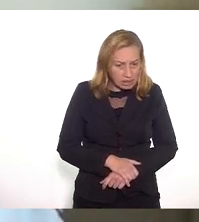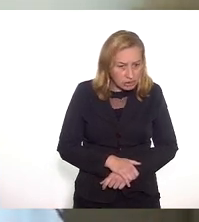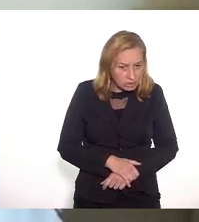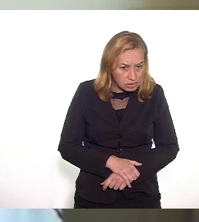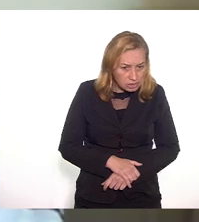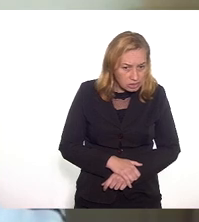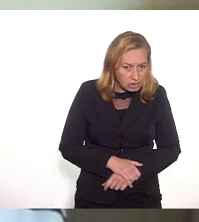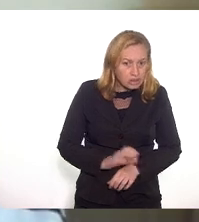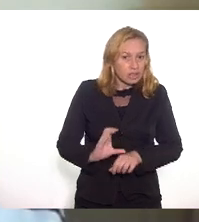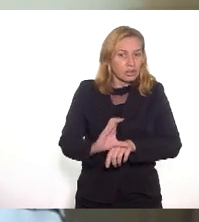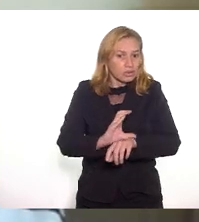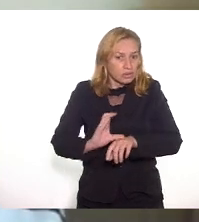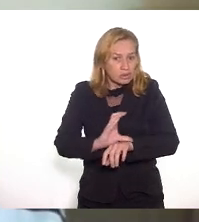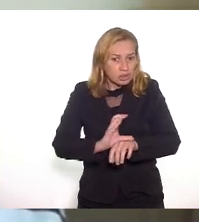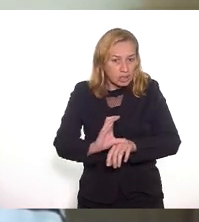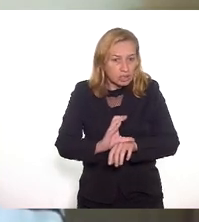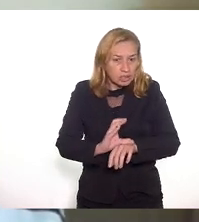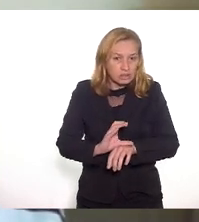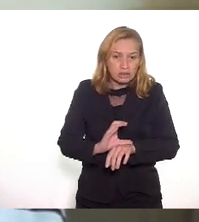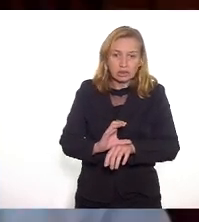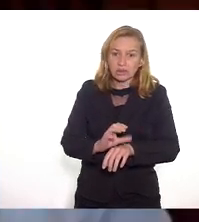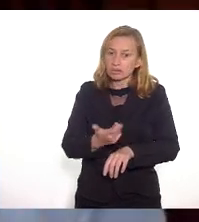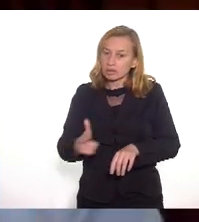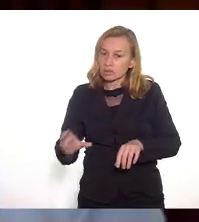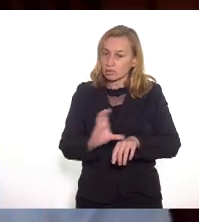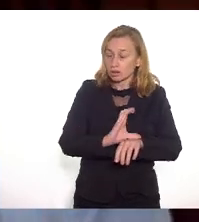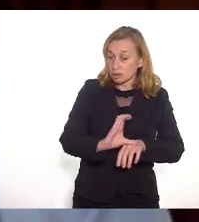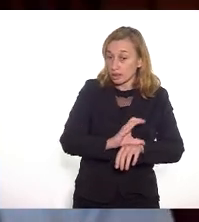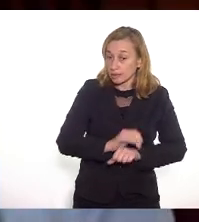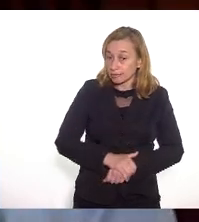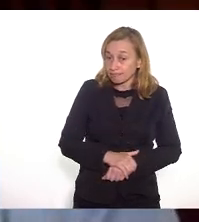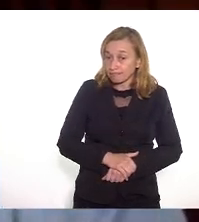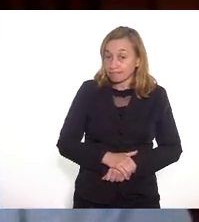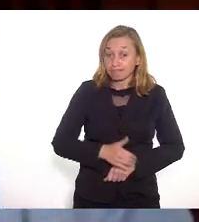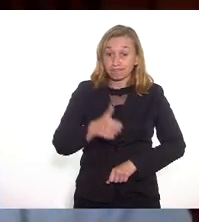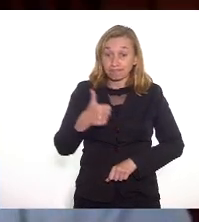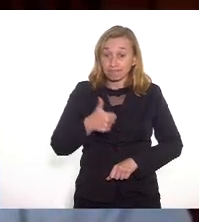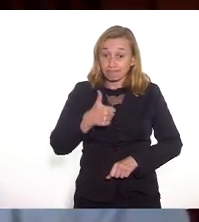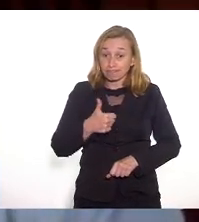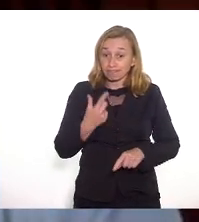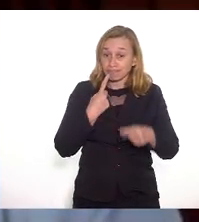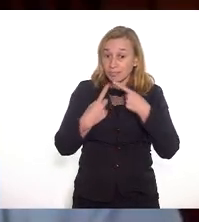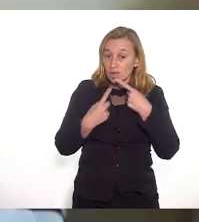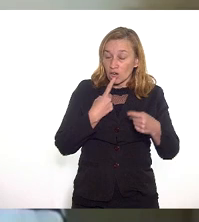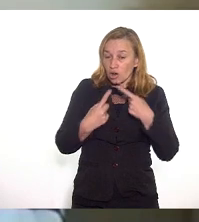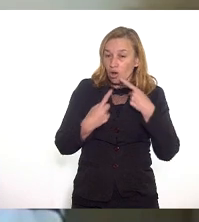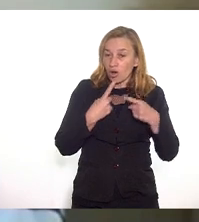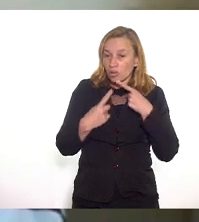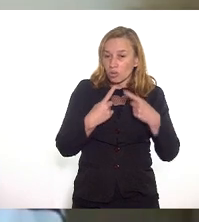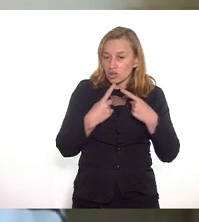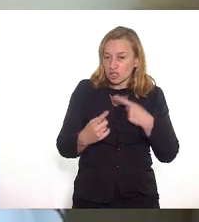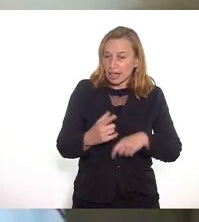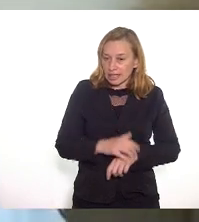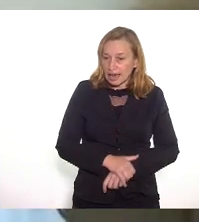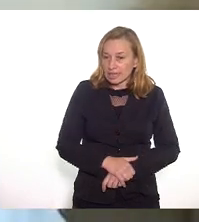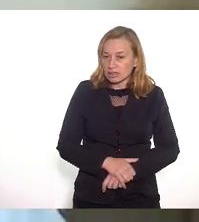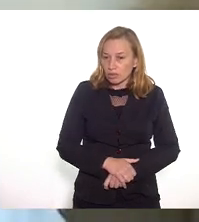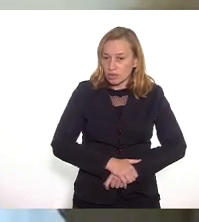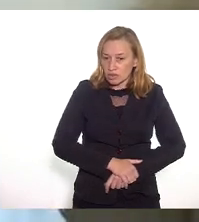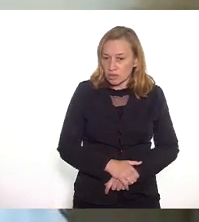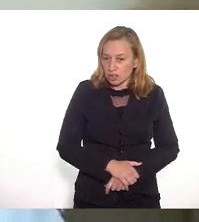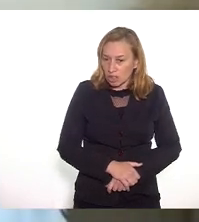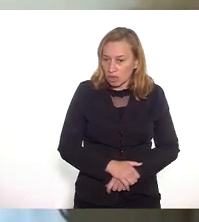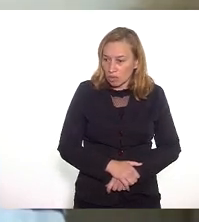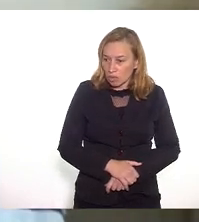sobre constitucionalidade e inconstitucionalidade. É isso. Uma primeira discussão, eu saí mais do que convicto que